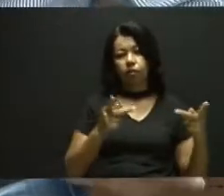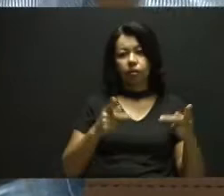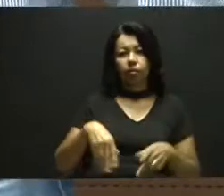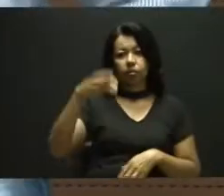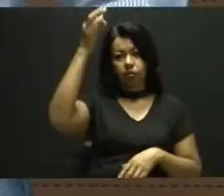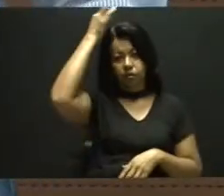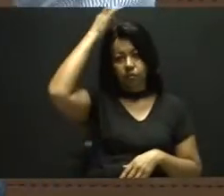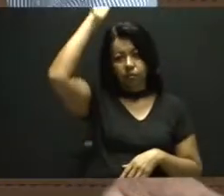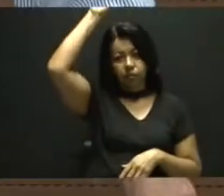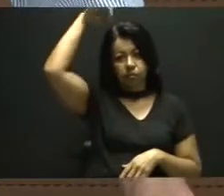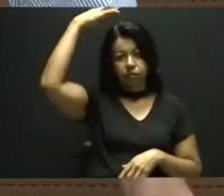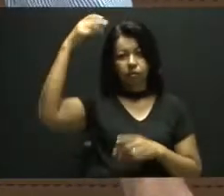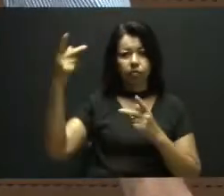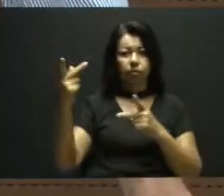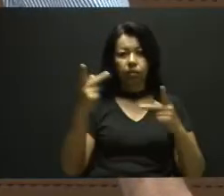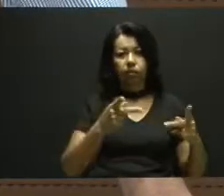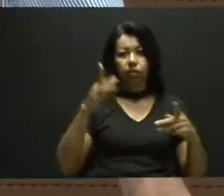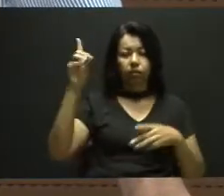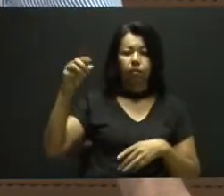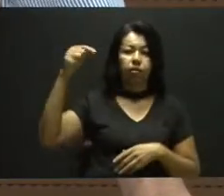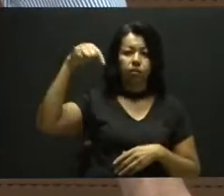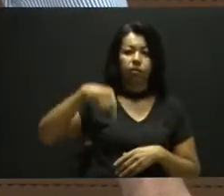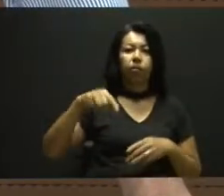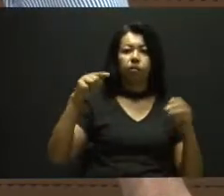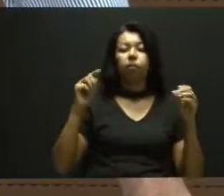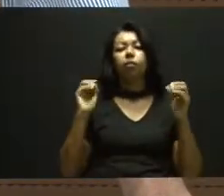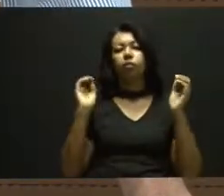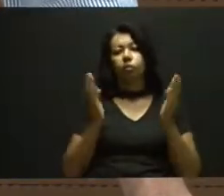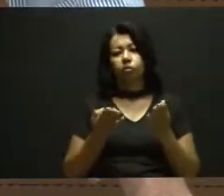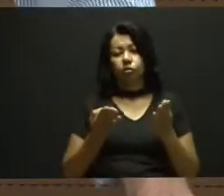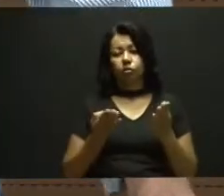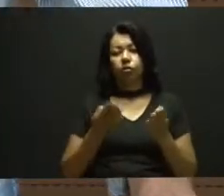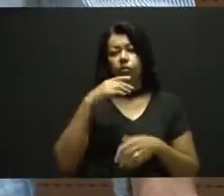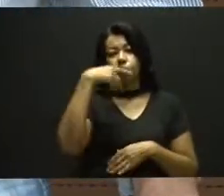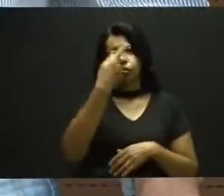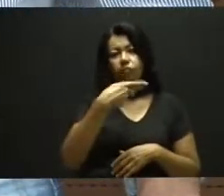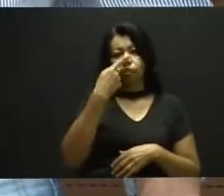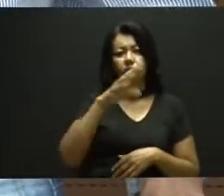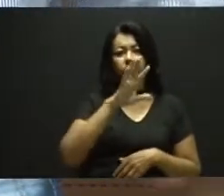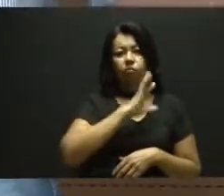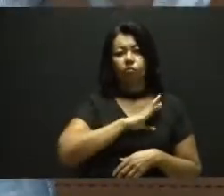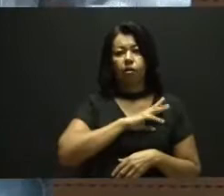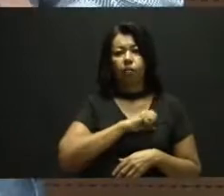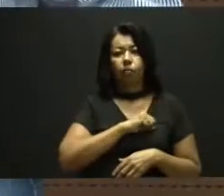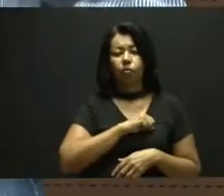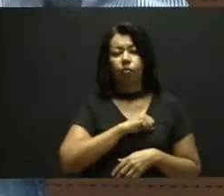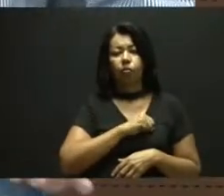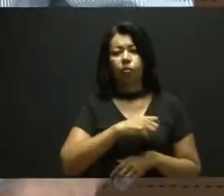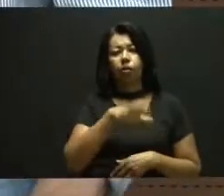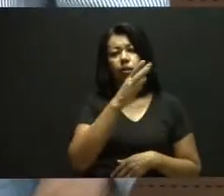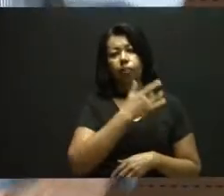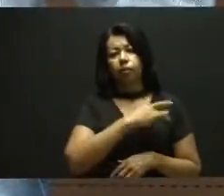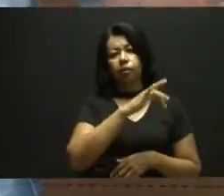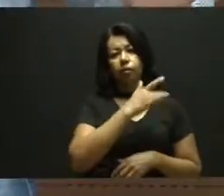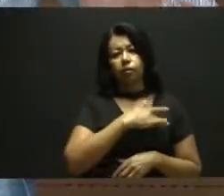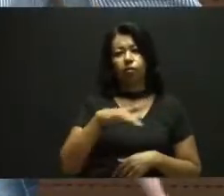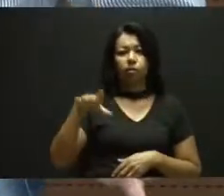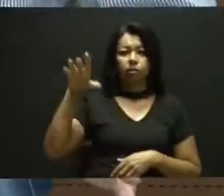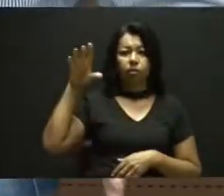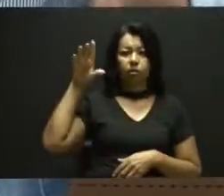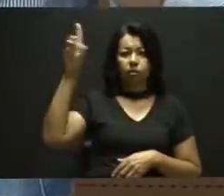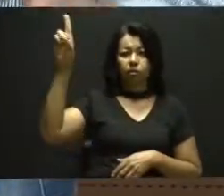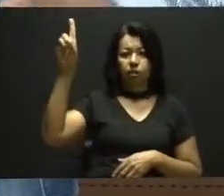santo a presença de deus nessa noite aqui nós estamos falando do amor da misericórdia de deus jesus